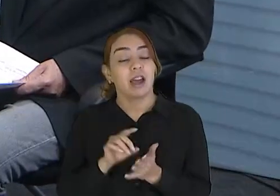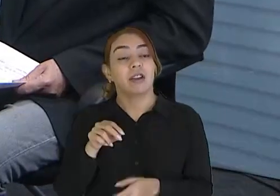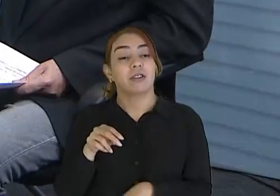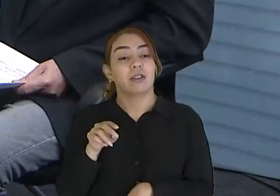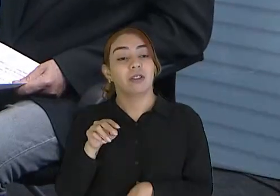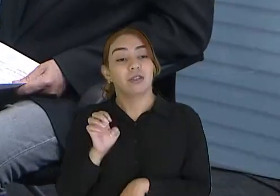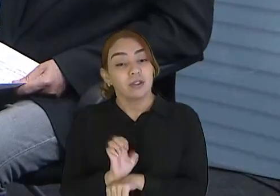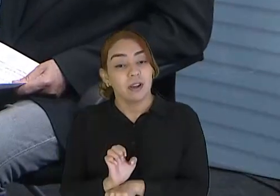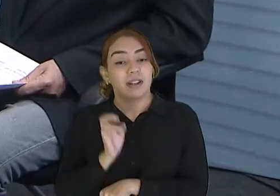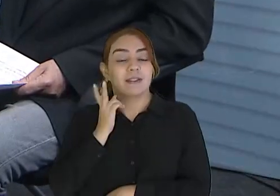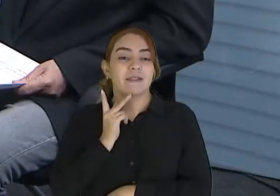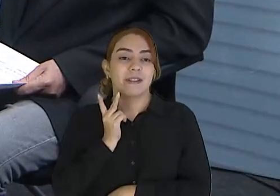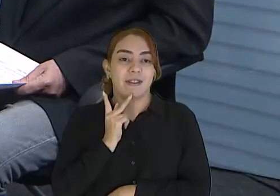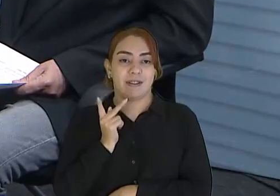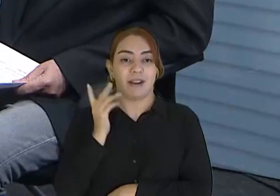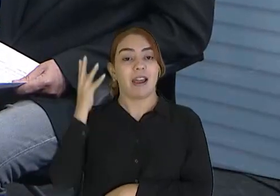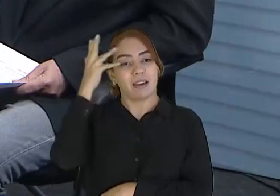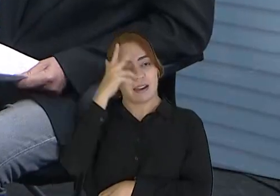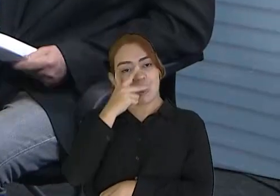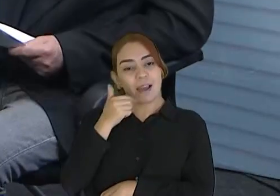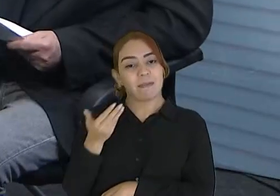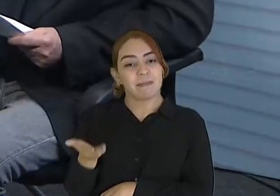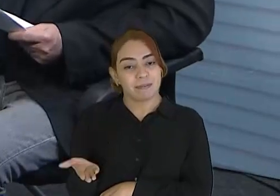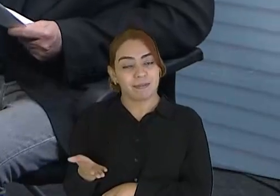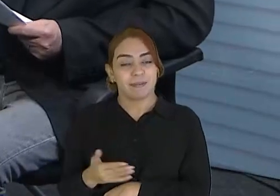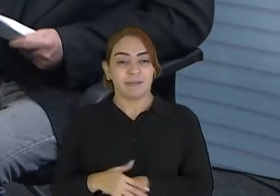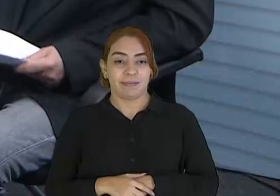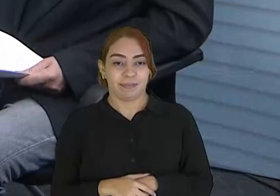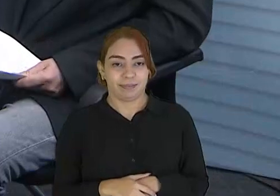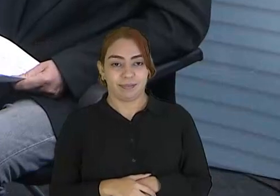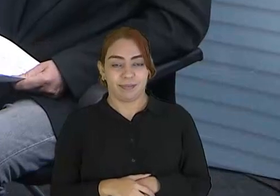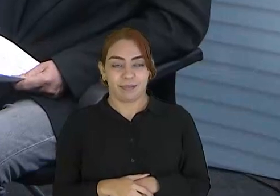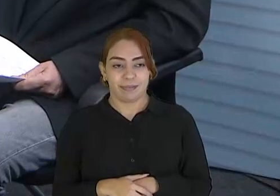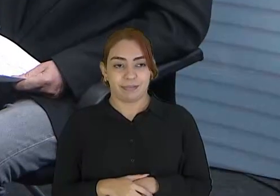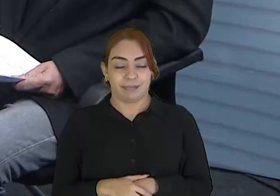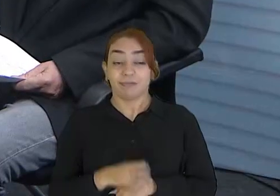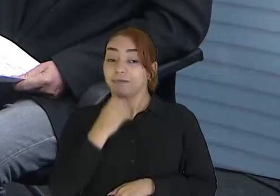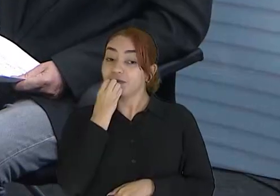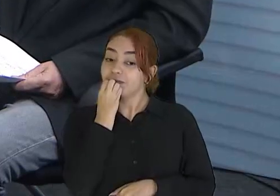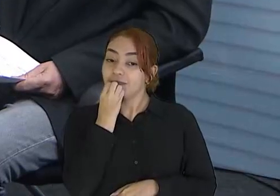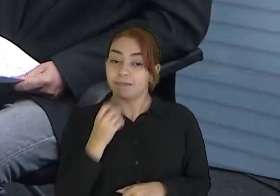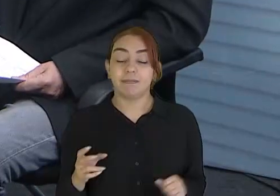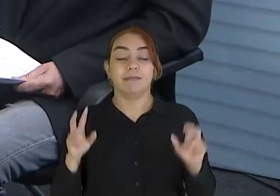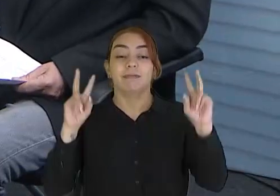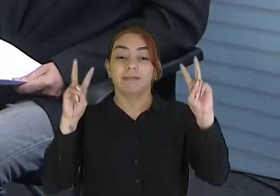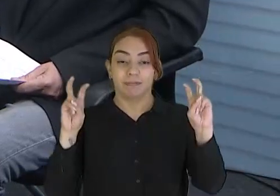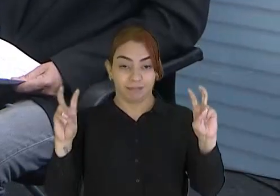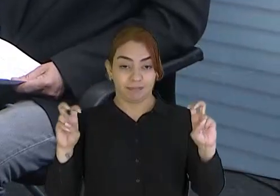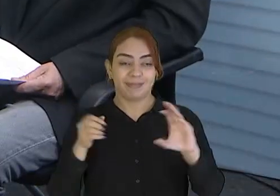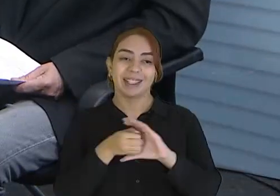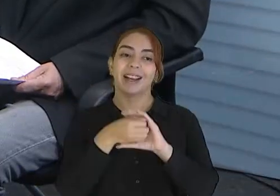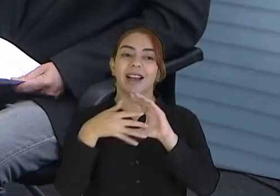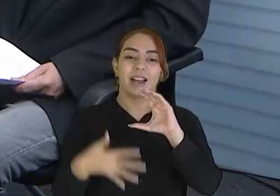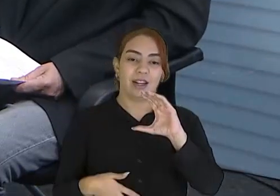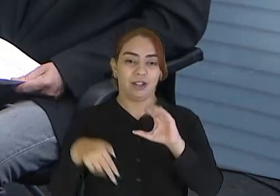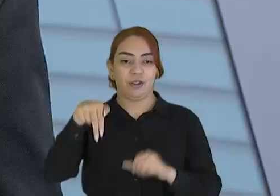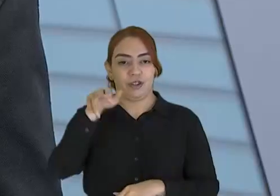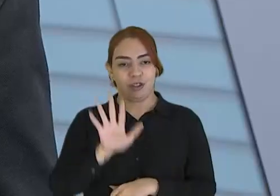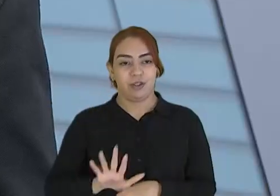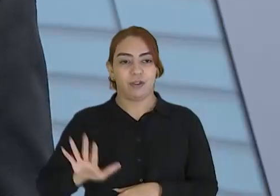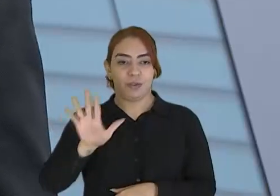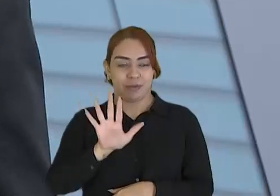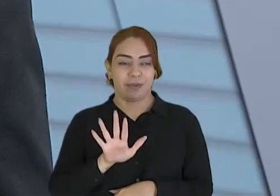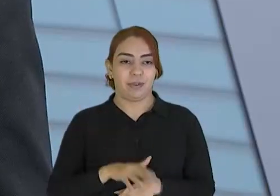noção da beleza do bioma da Caatinga. Por isso que é sempre muito bom falar desse bioma, que